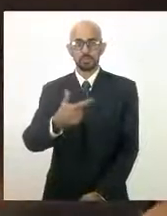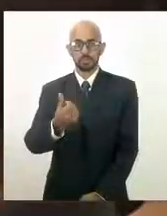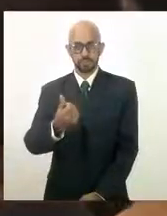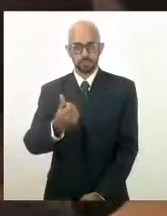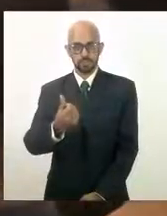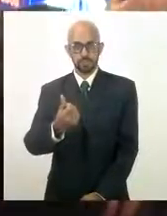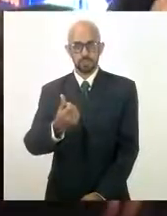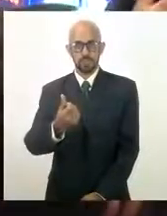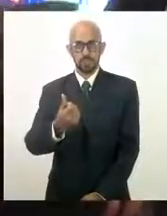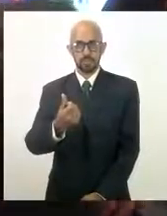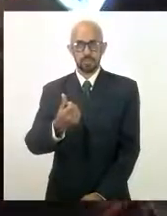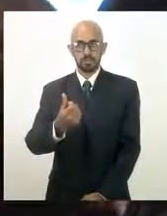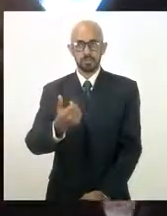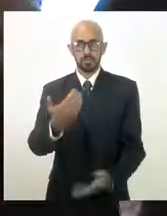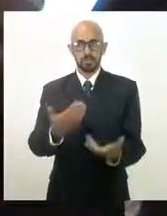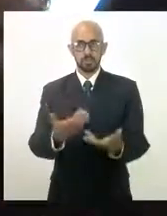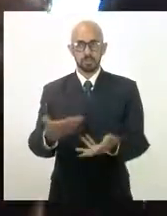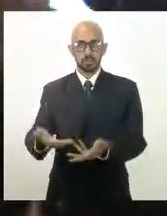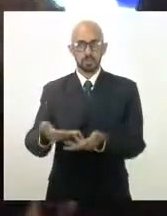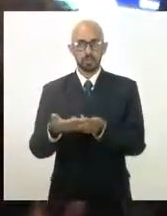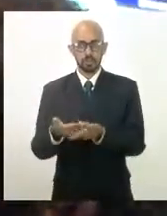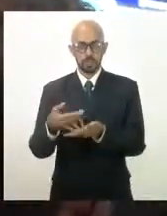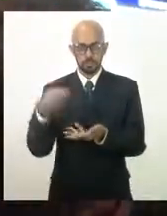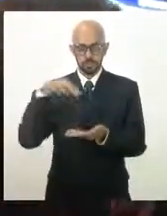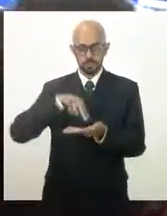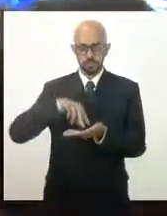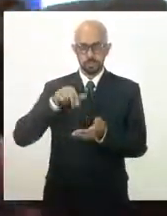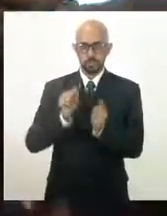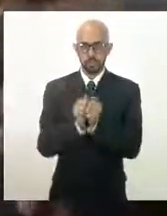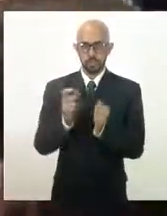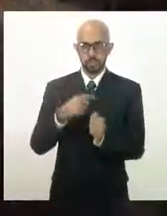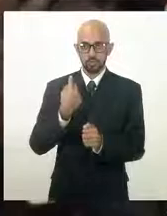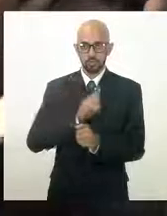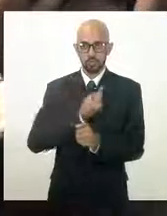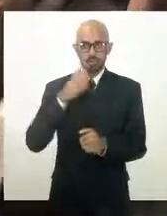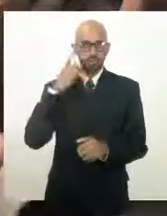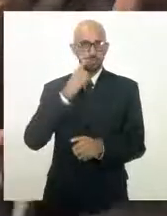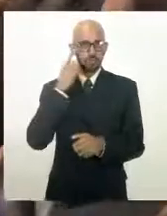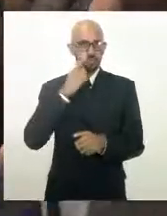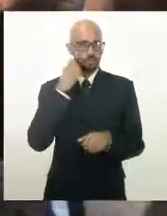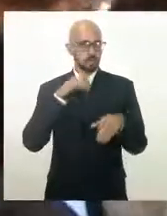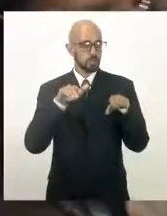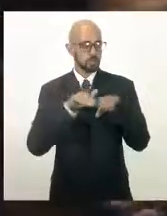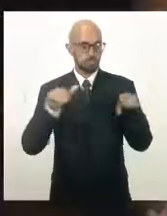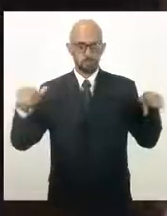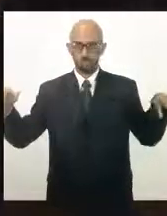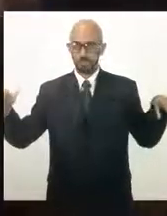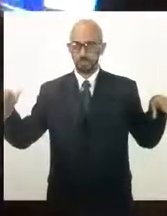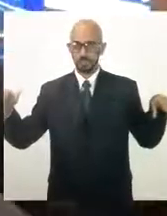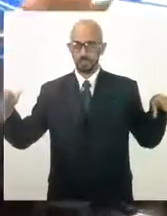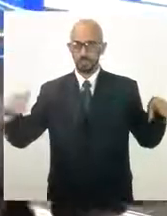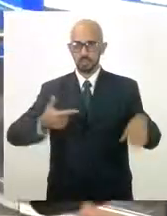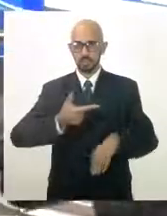Quero chamar para estar aqui conosco os deputados que compõem a mesa